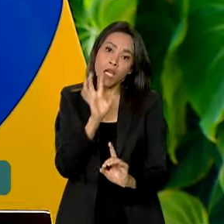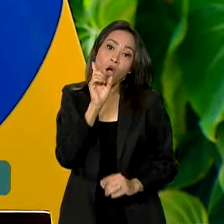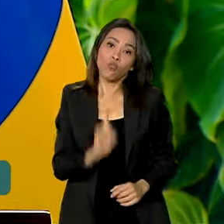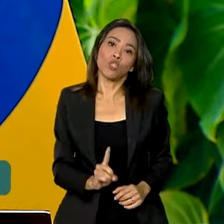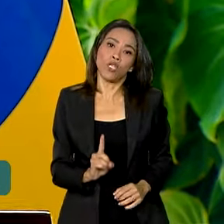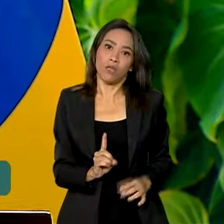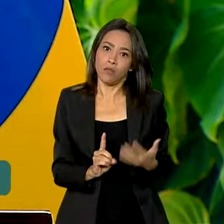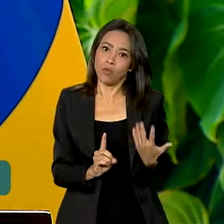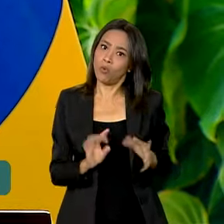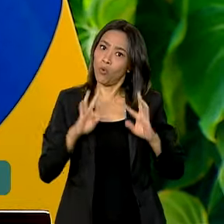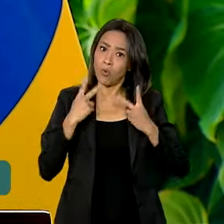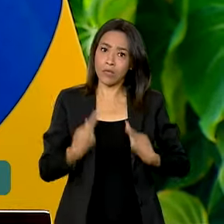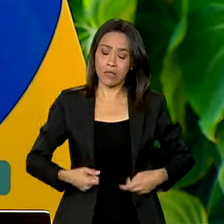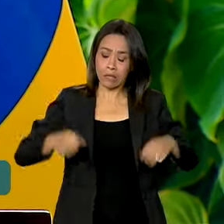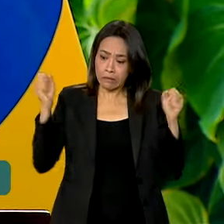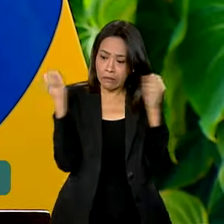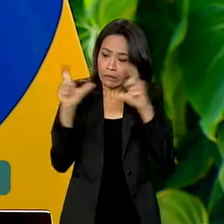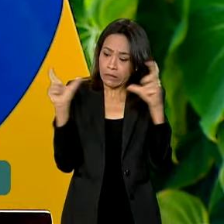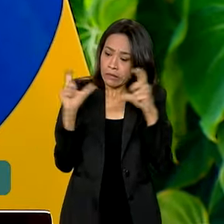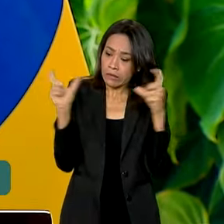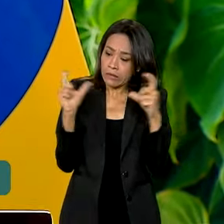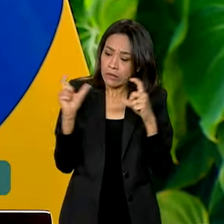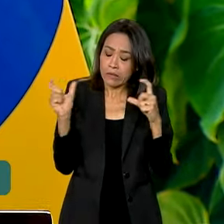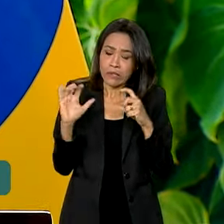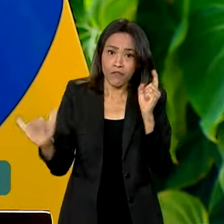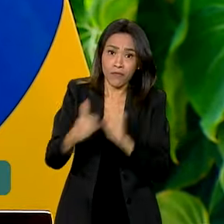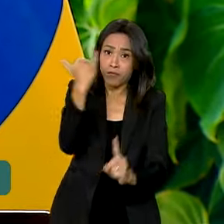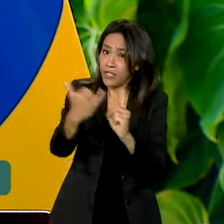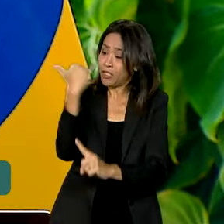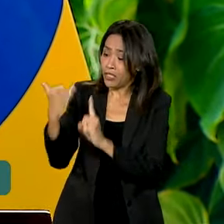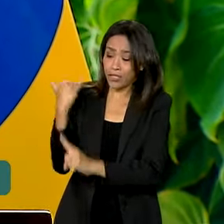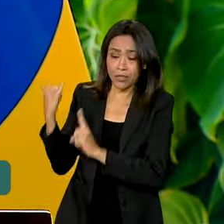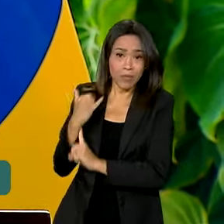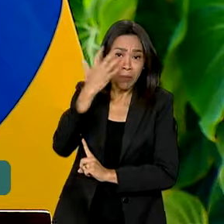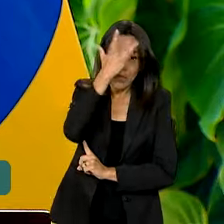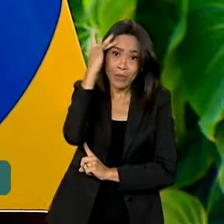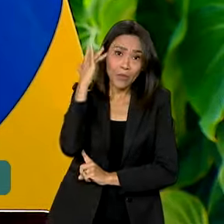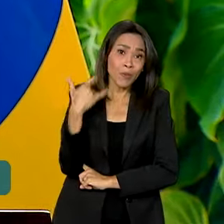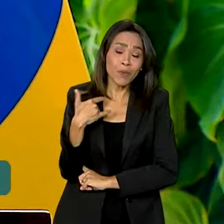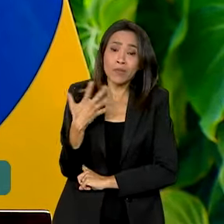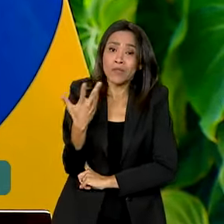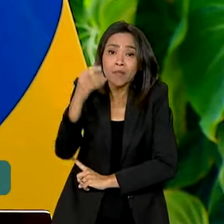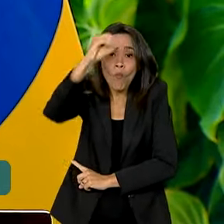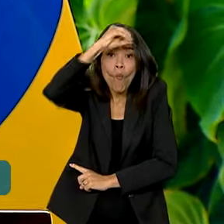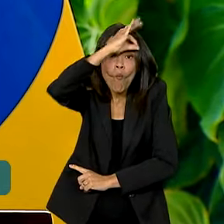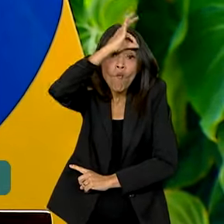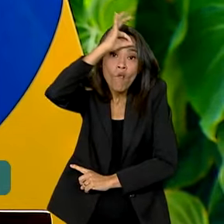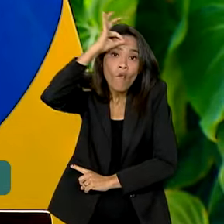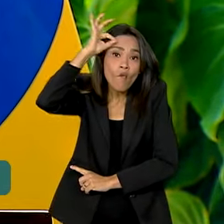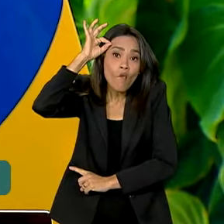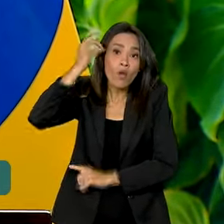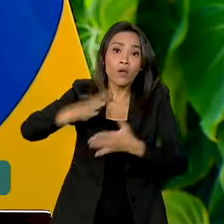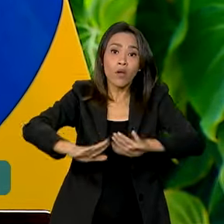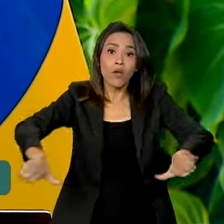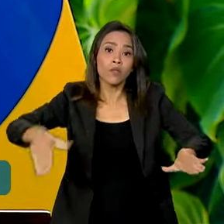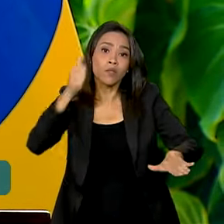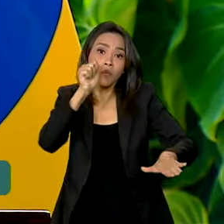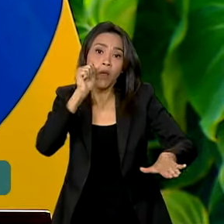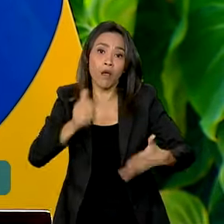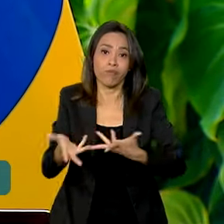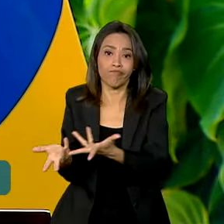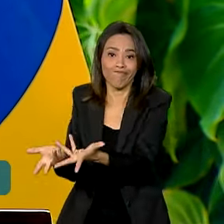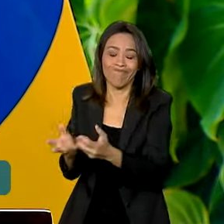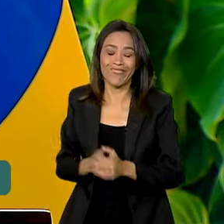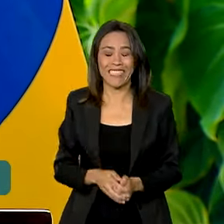humanitário é chocante e tem vitimado milhares de civis inocentes, sobretudo de mulheres e crianças. É